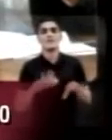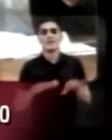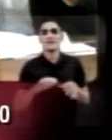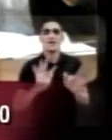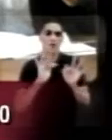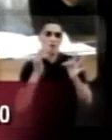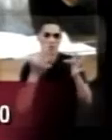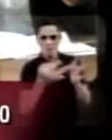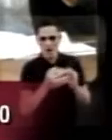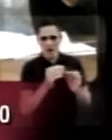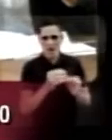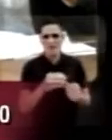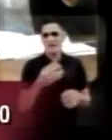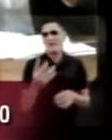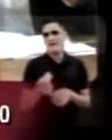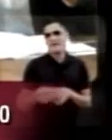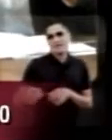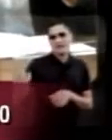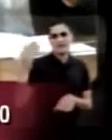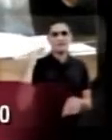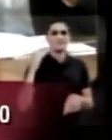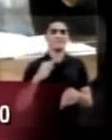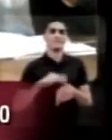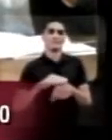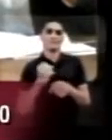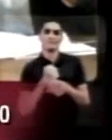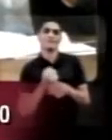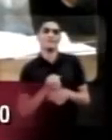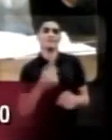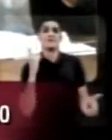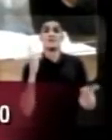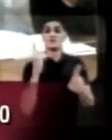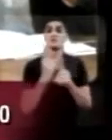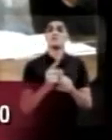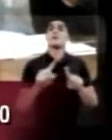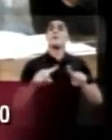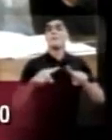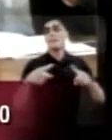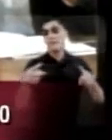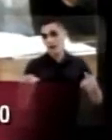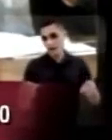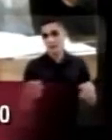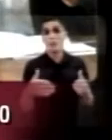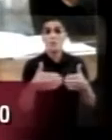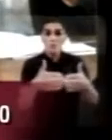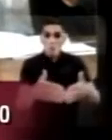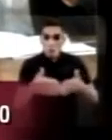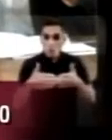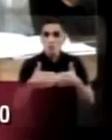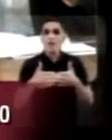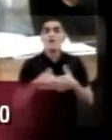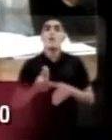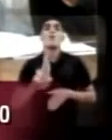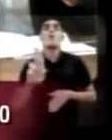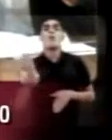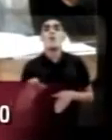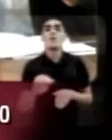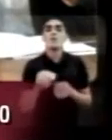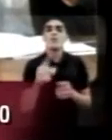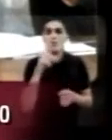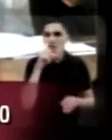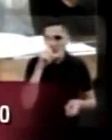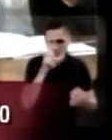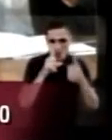nesse período todo, mas por favor, tome os cuidados necessários, use suas